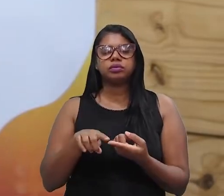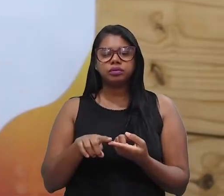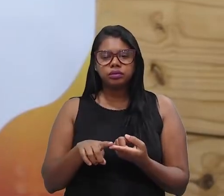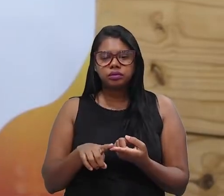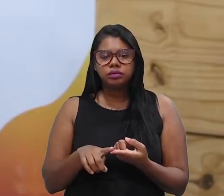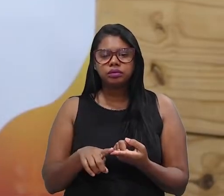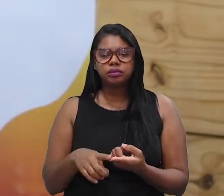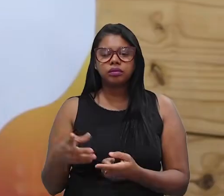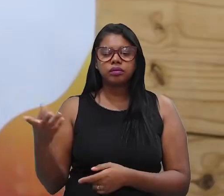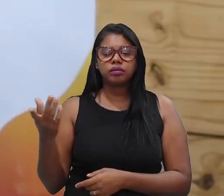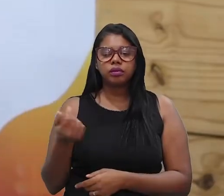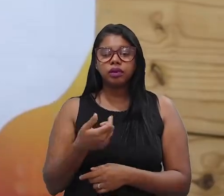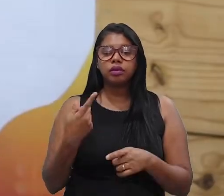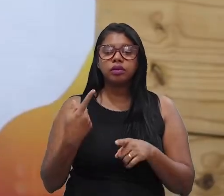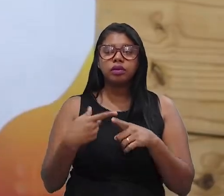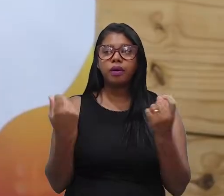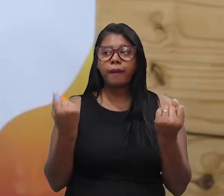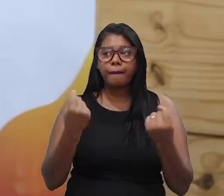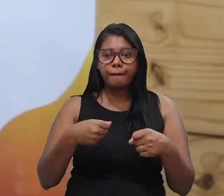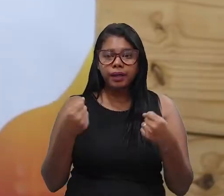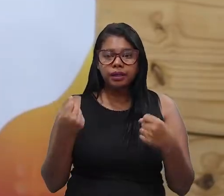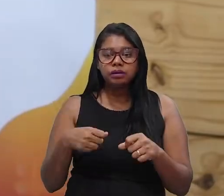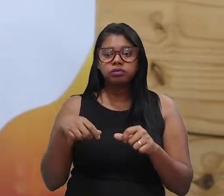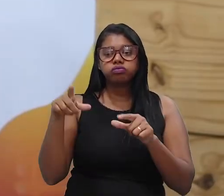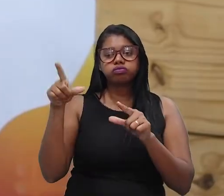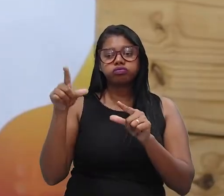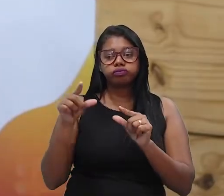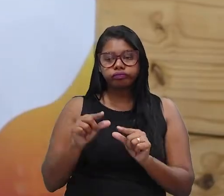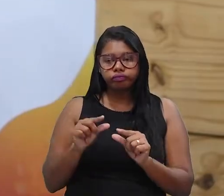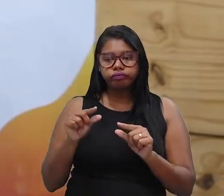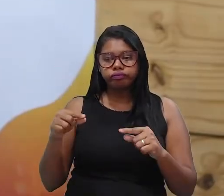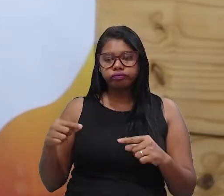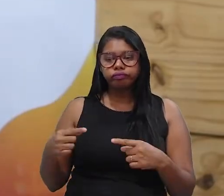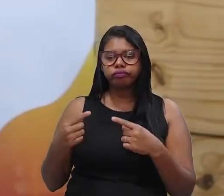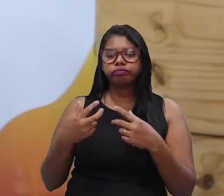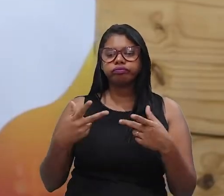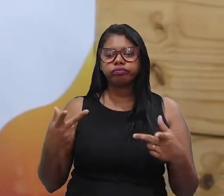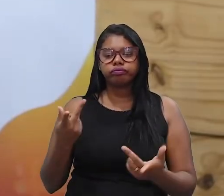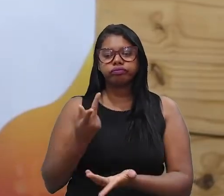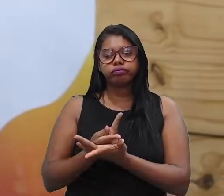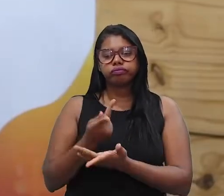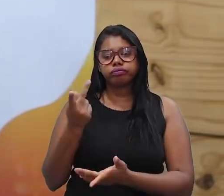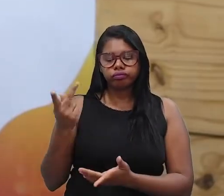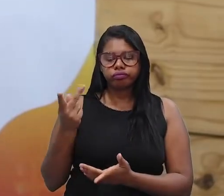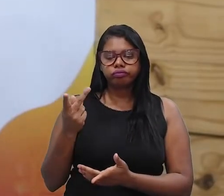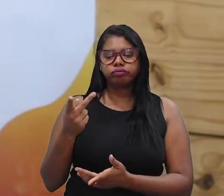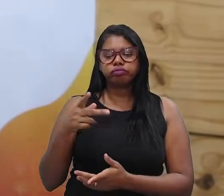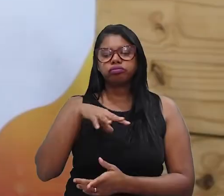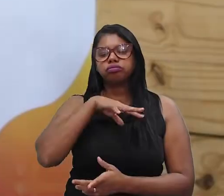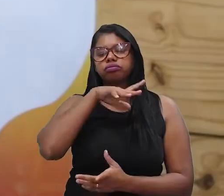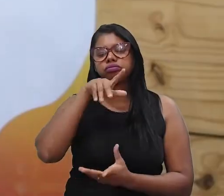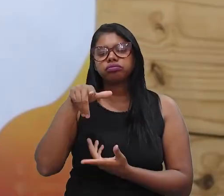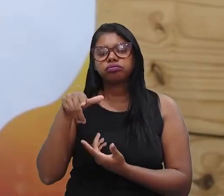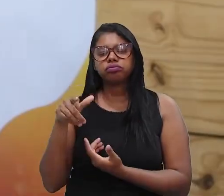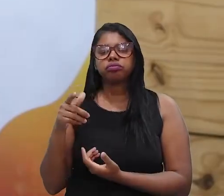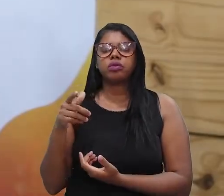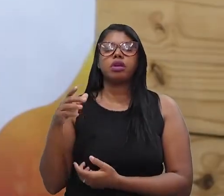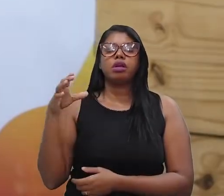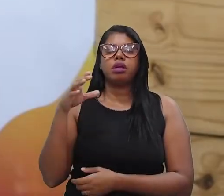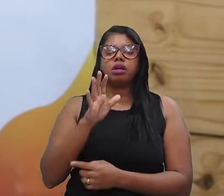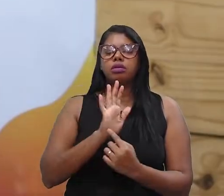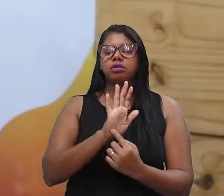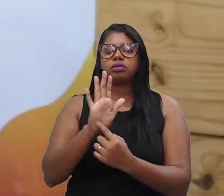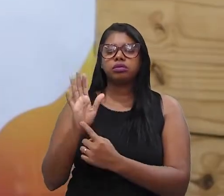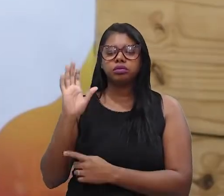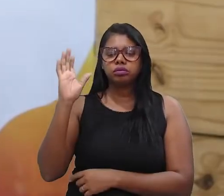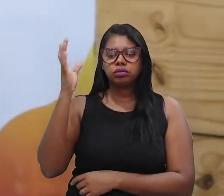e urgentes, porque eles precisam minimizar os impactos que estão gerados pelo aquecimento global. E aí a gente pode ver que na